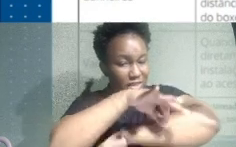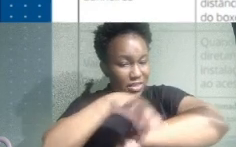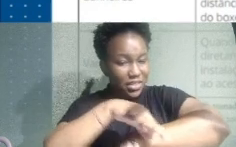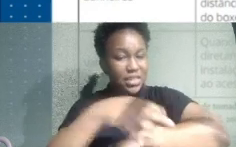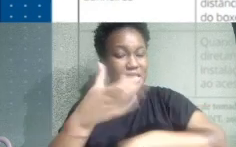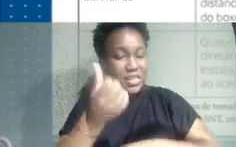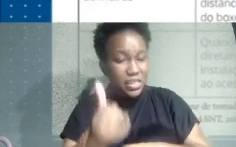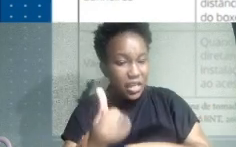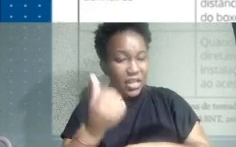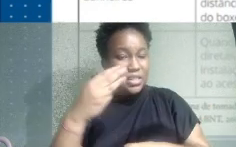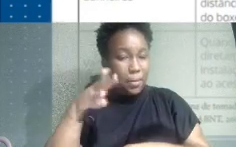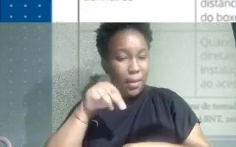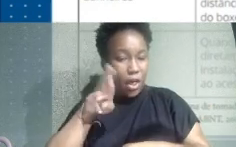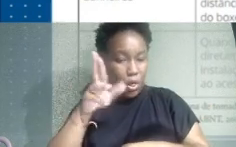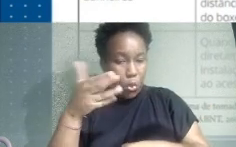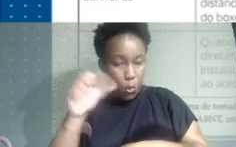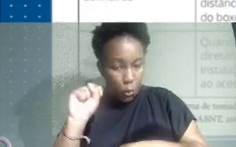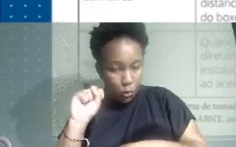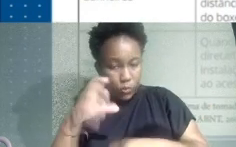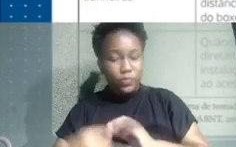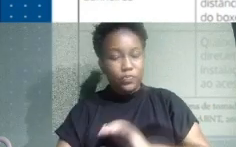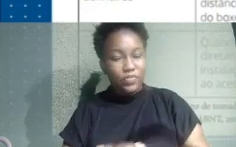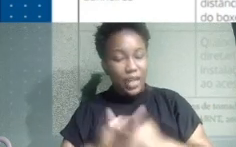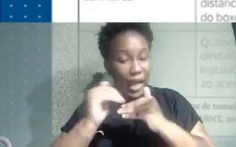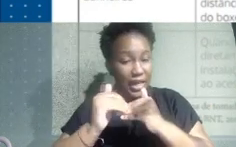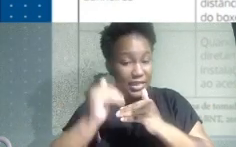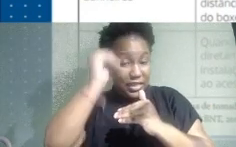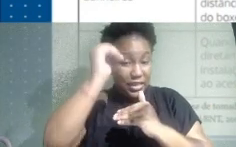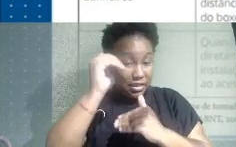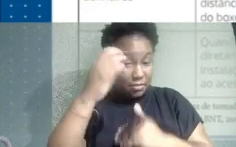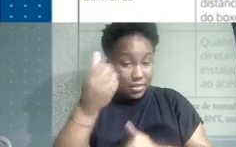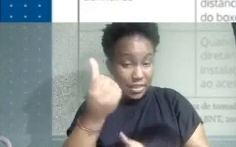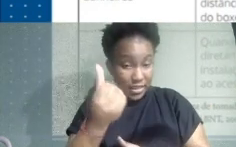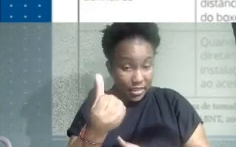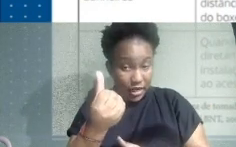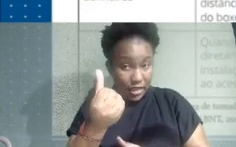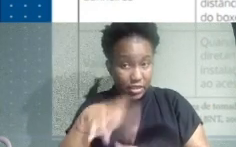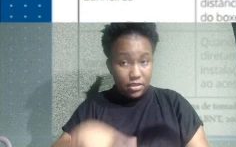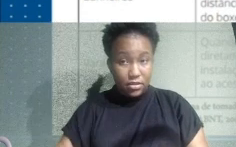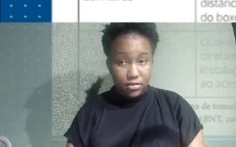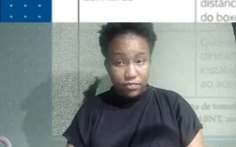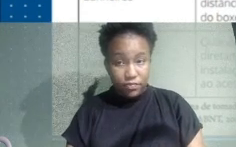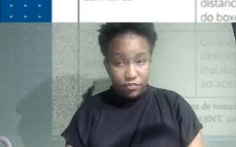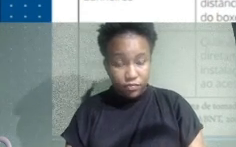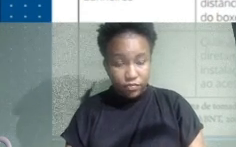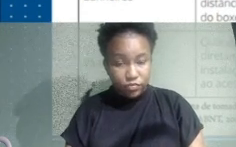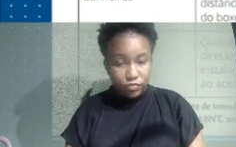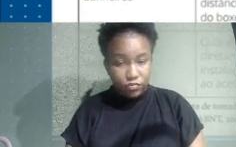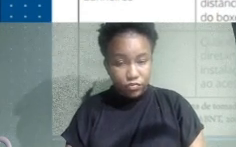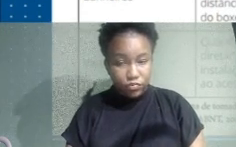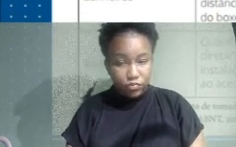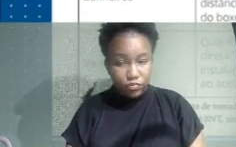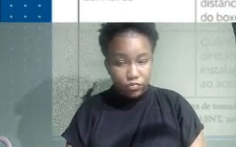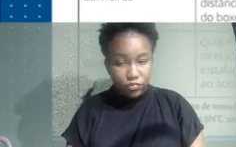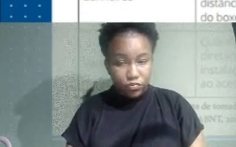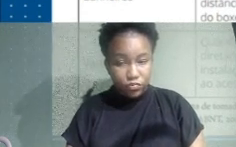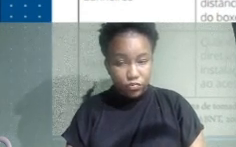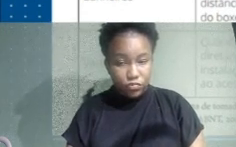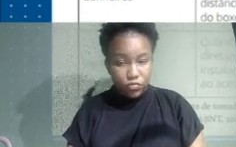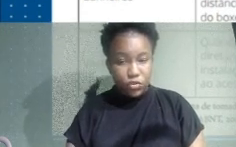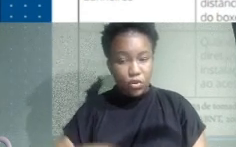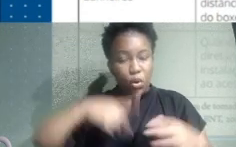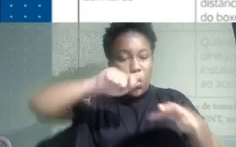tomada. Se for maior do que 6, pelo menos uma tomada a cada 5 metros ou fração de perímetro.